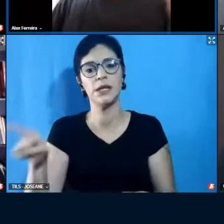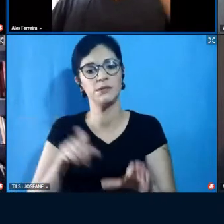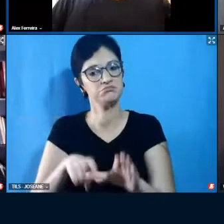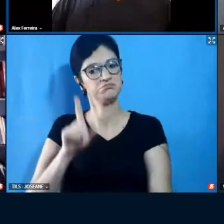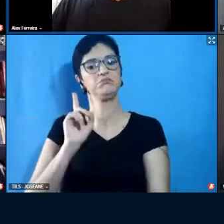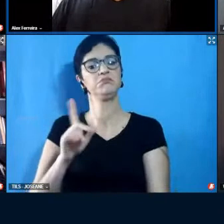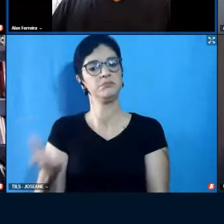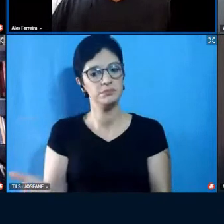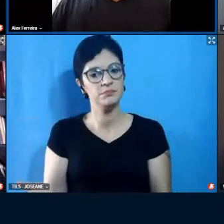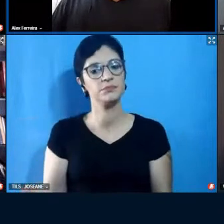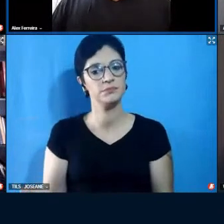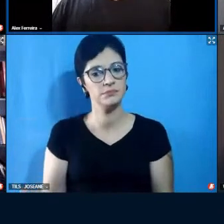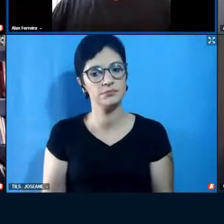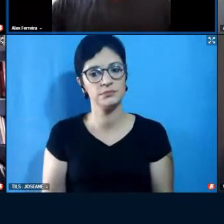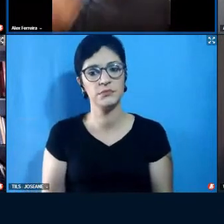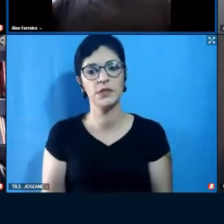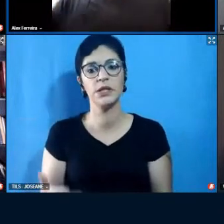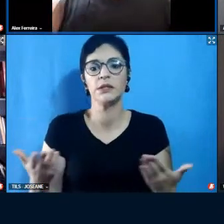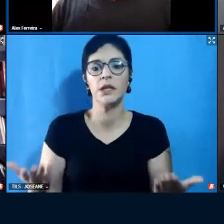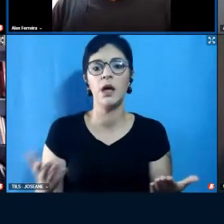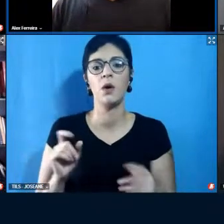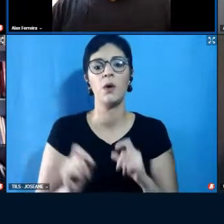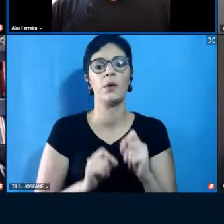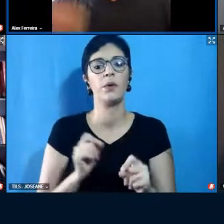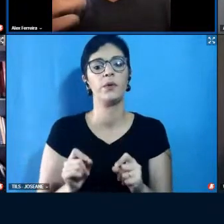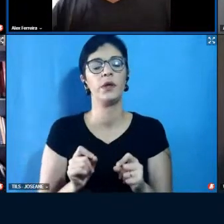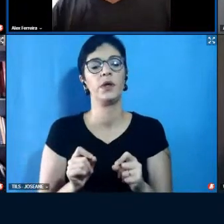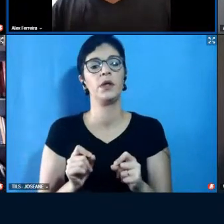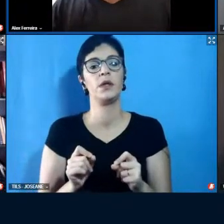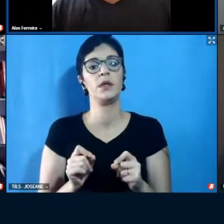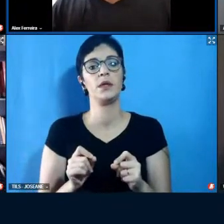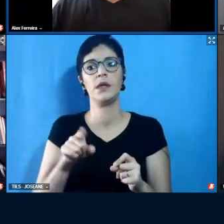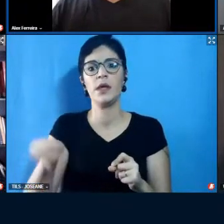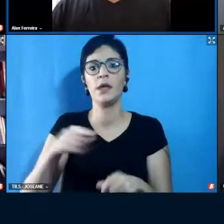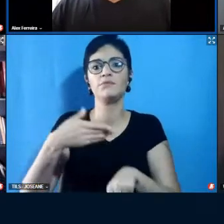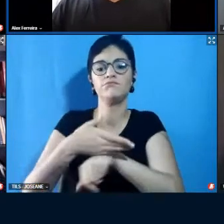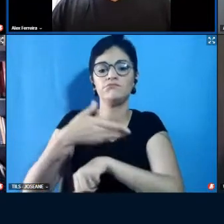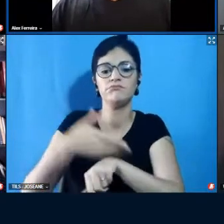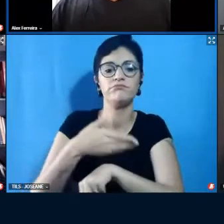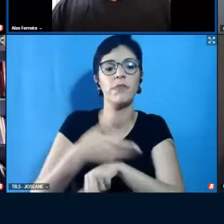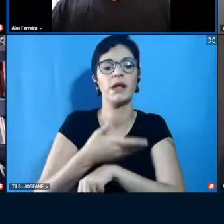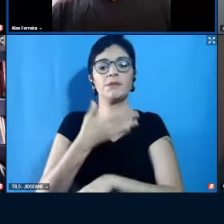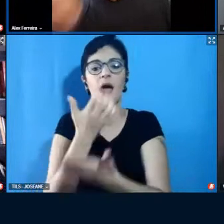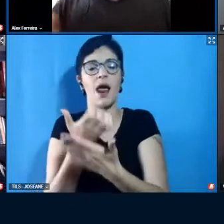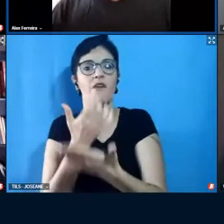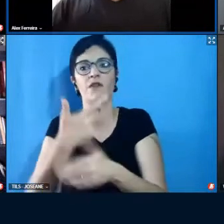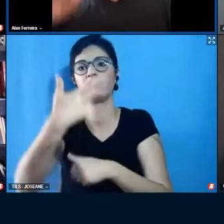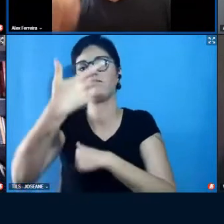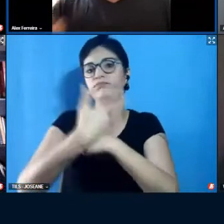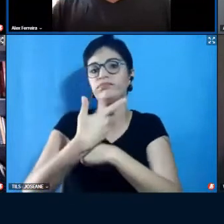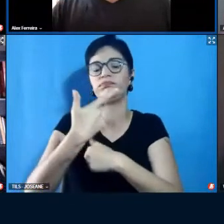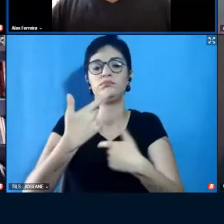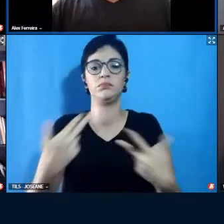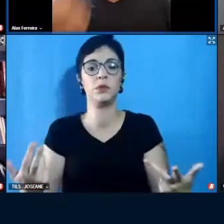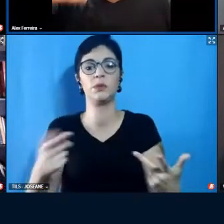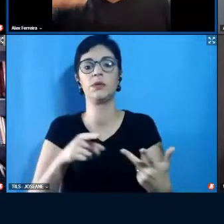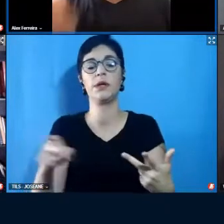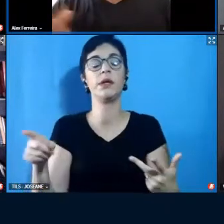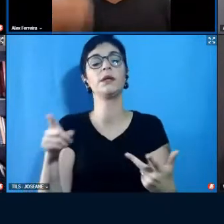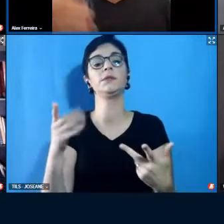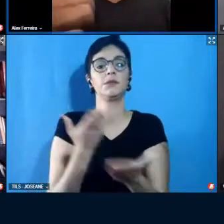pessoas em trazer suas dúvidas e anseios, em participar, fazer as gravações, tudo, estudar, fazer os aquecimentos com a